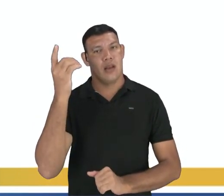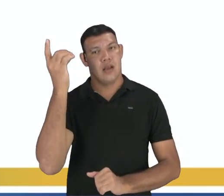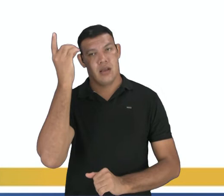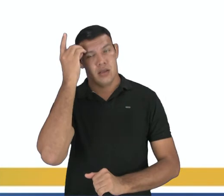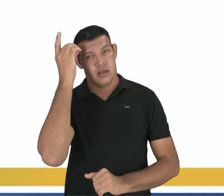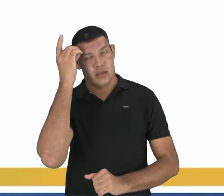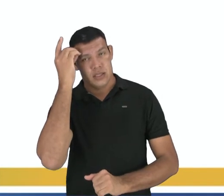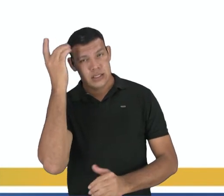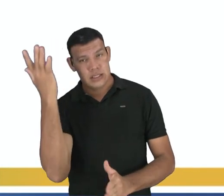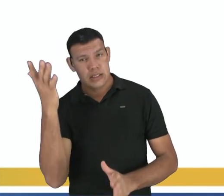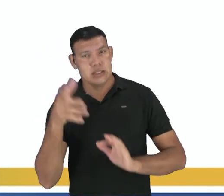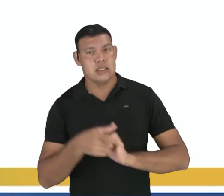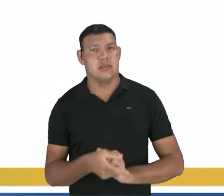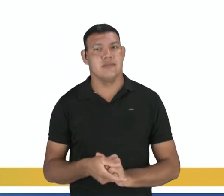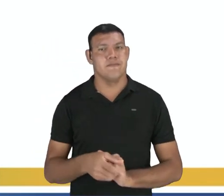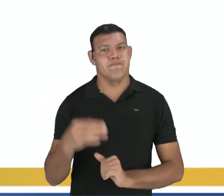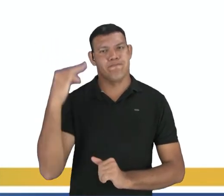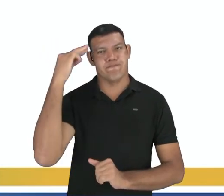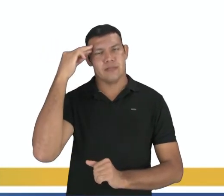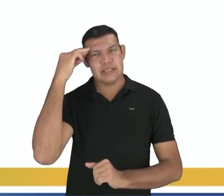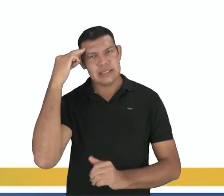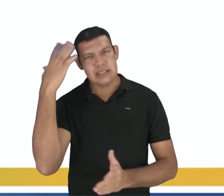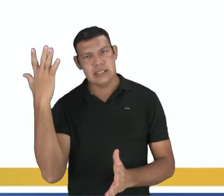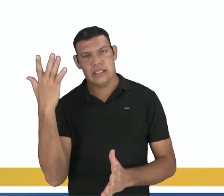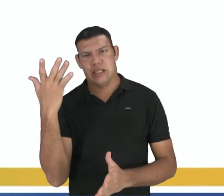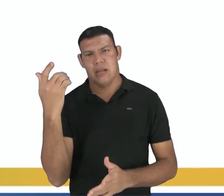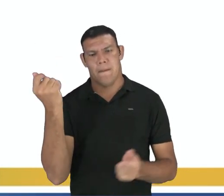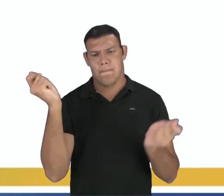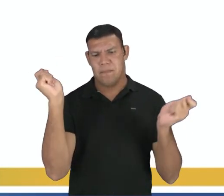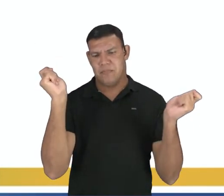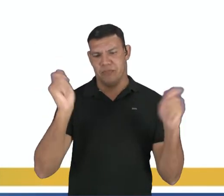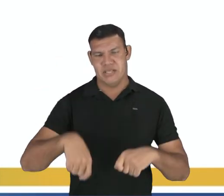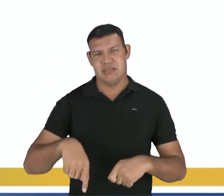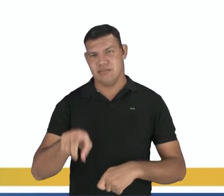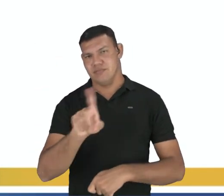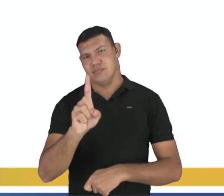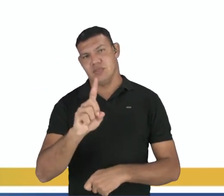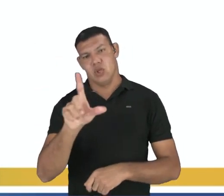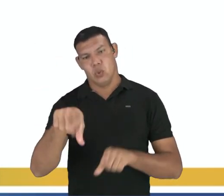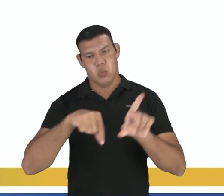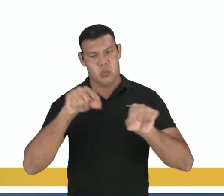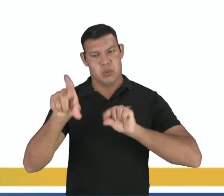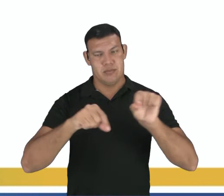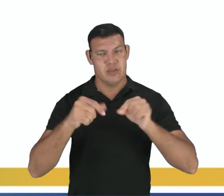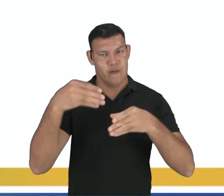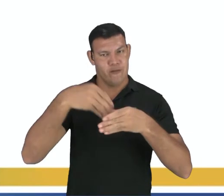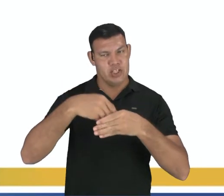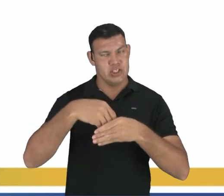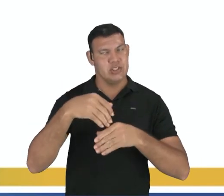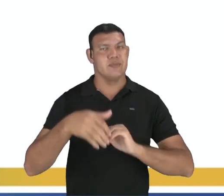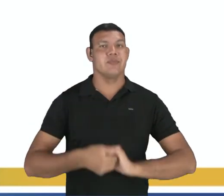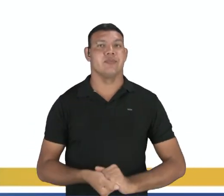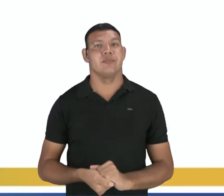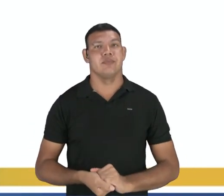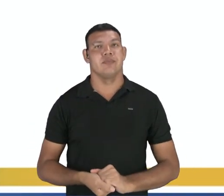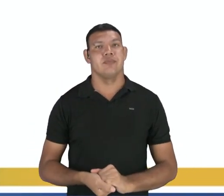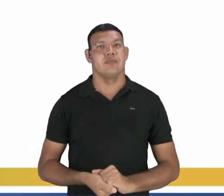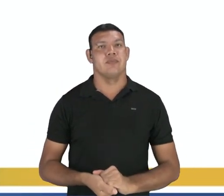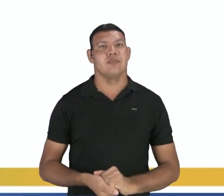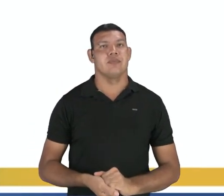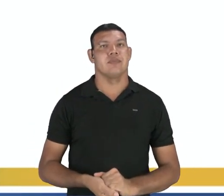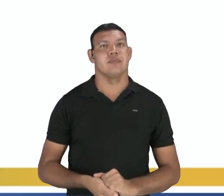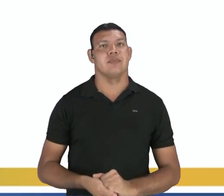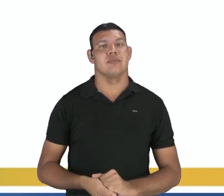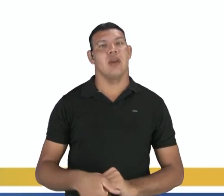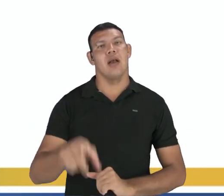doenças mentais, que não podem, né, que não conseguem escolher, tá, pessoal? E aí a inclusão, a princípio, né, alcança